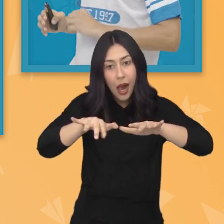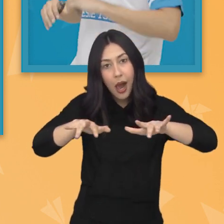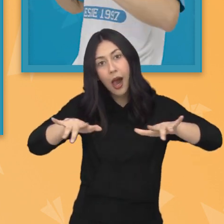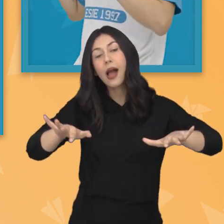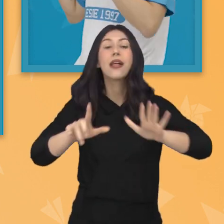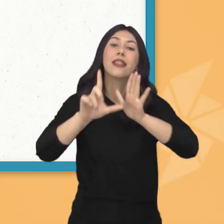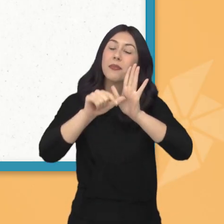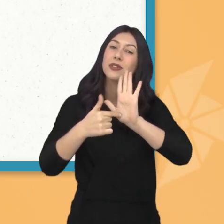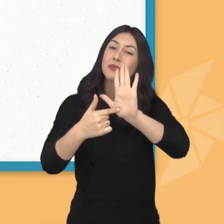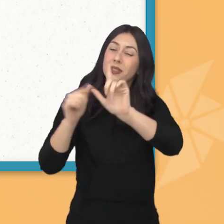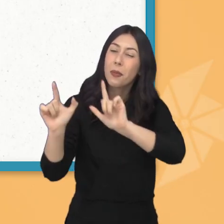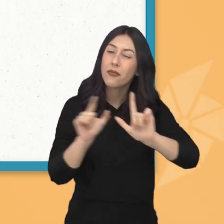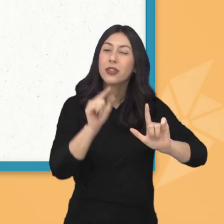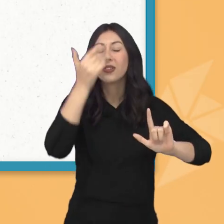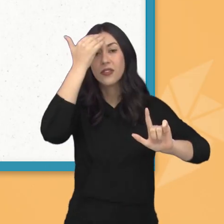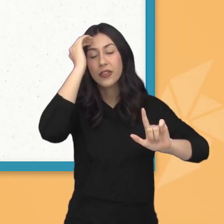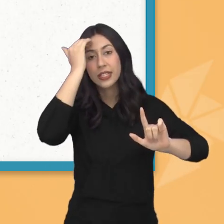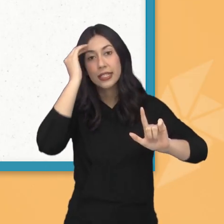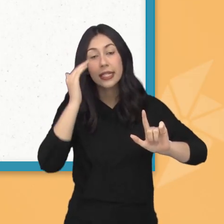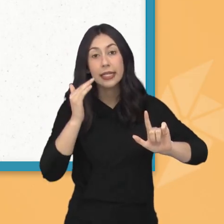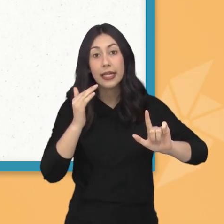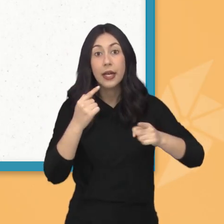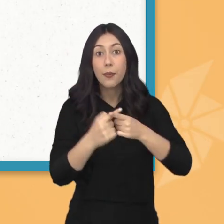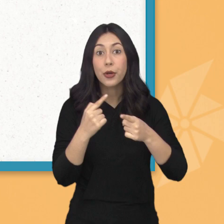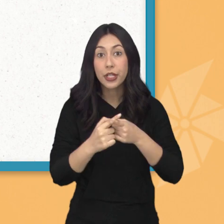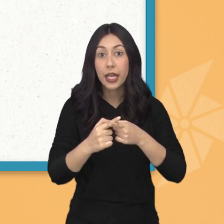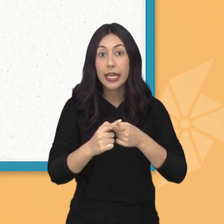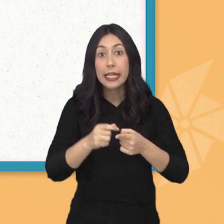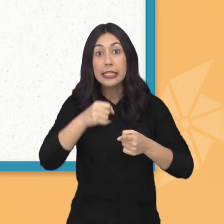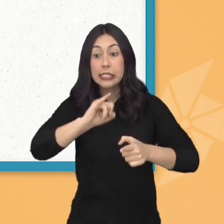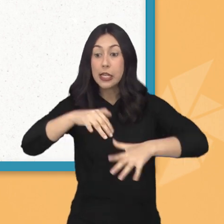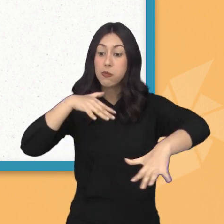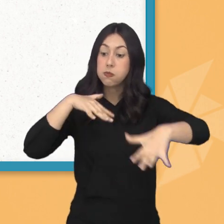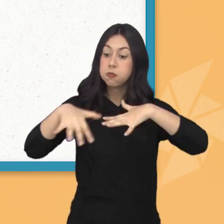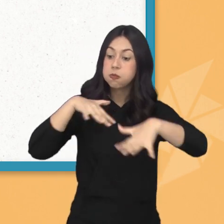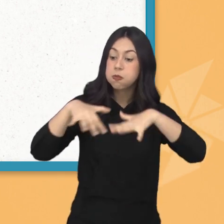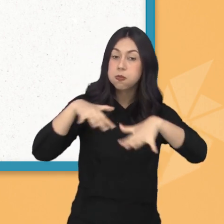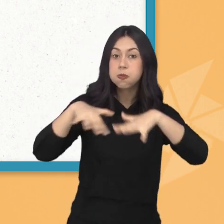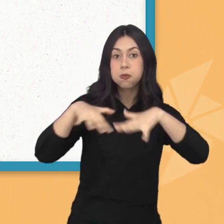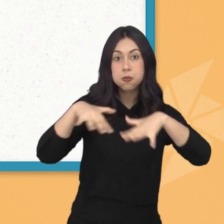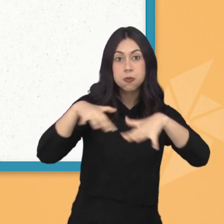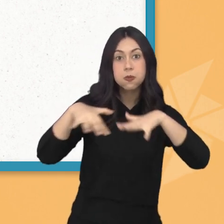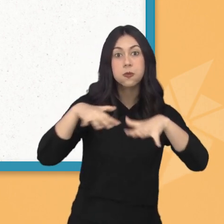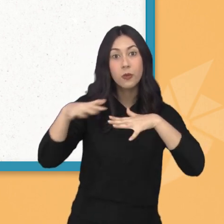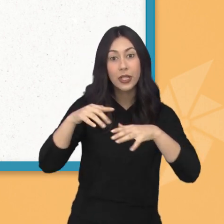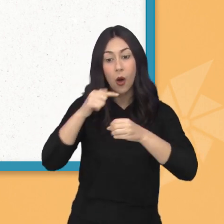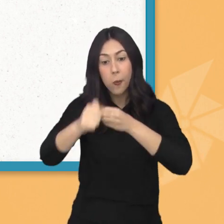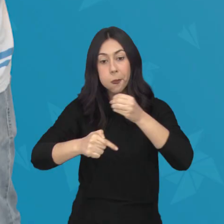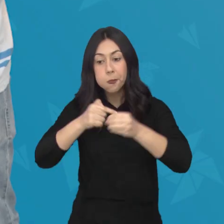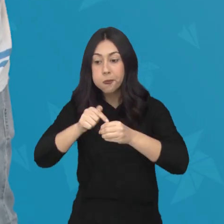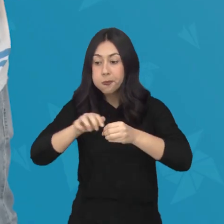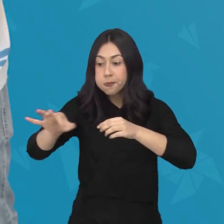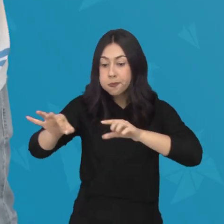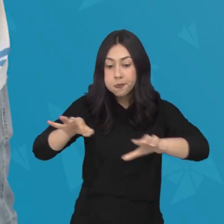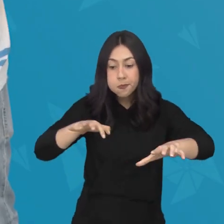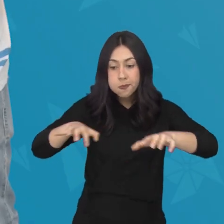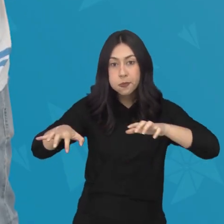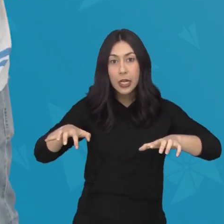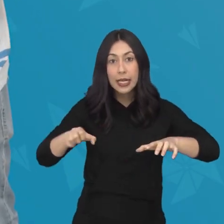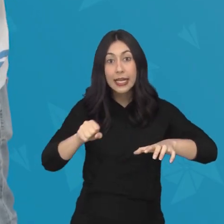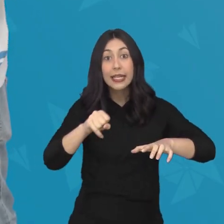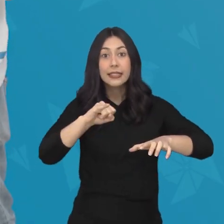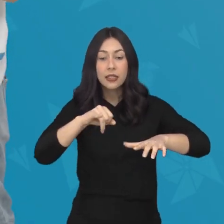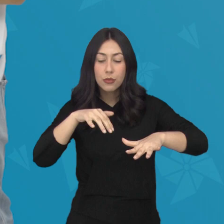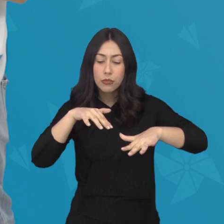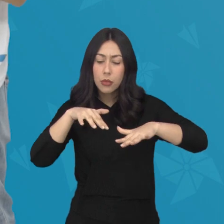vão compreender melhor, onde eles se distanciam uns dos outros, mudando assim de estado físico. O contrário também acontece, eles se aproximam também